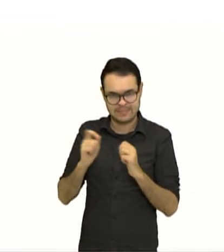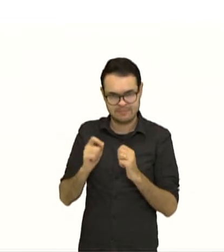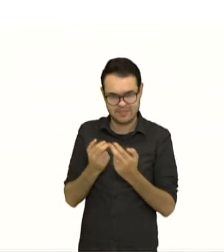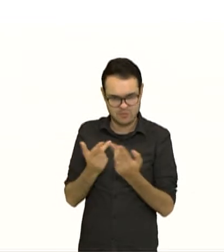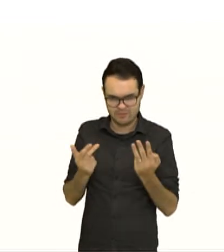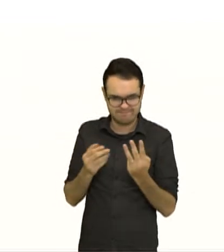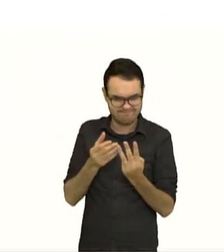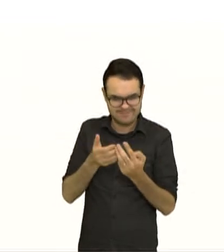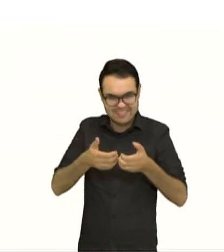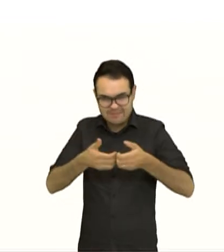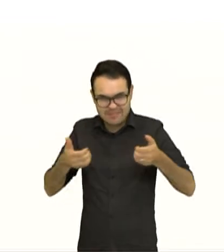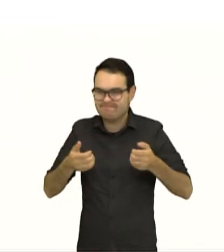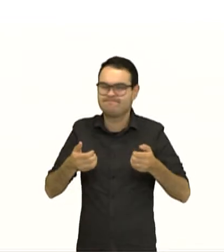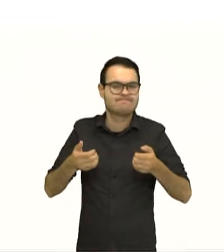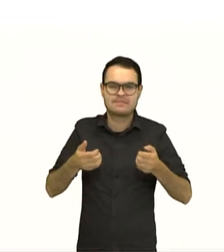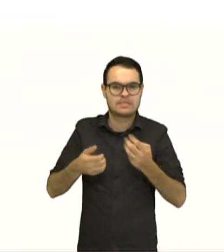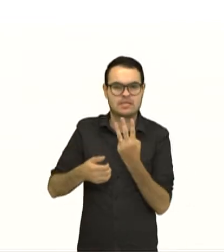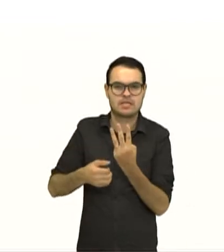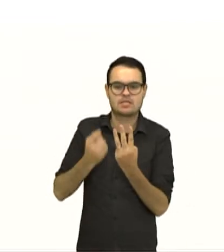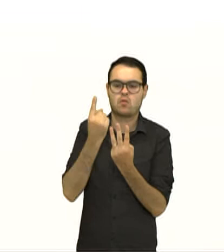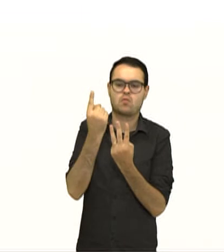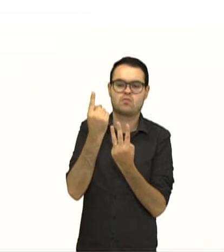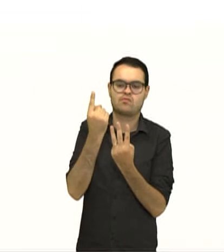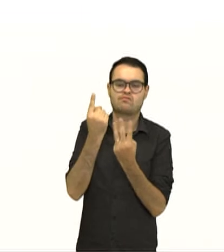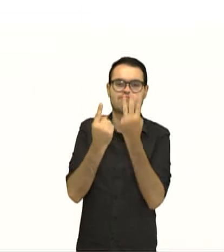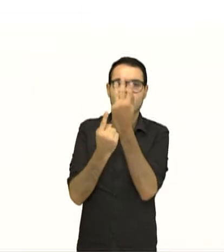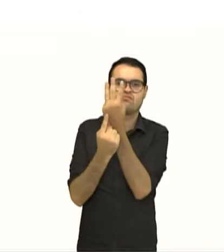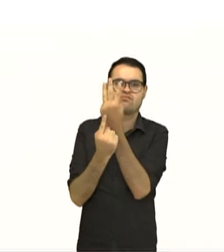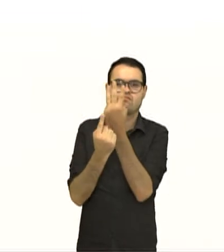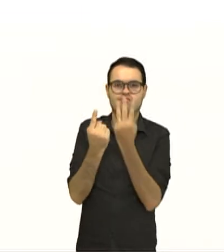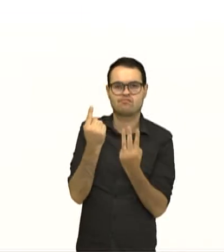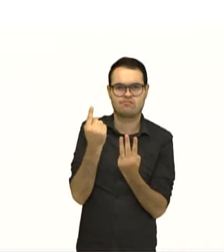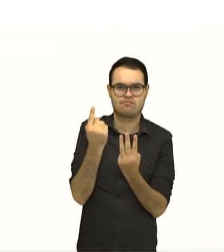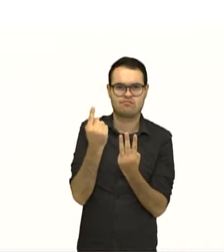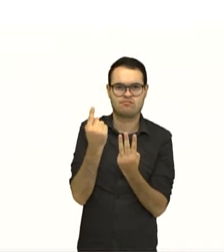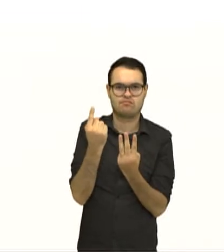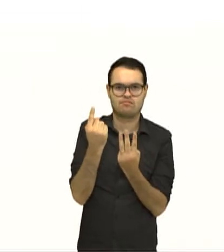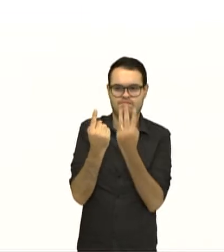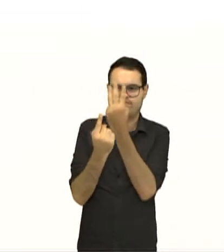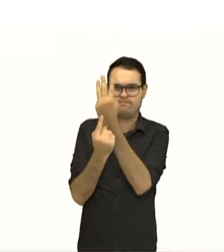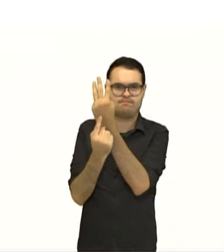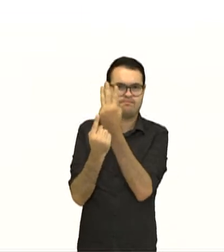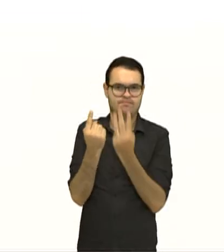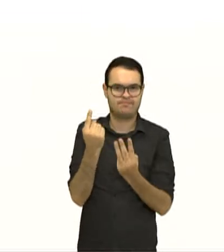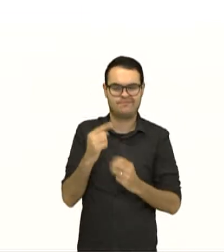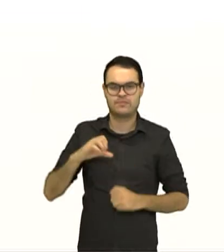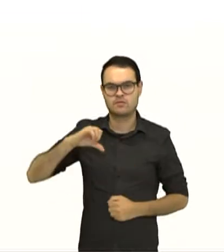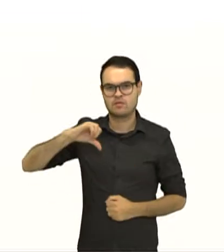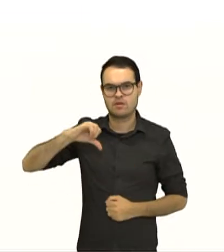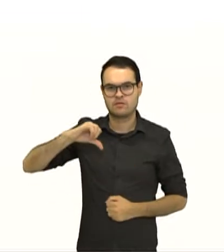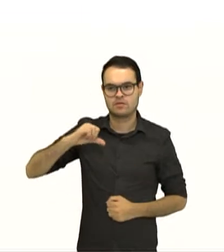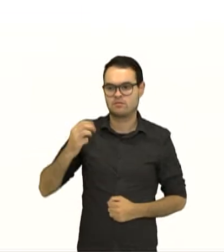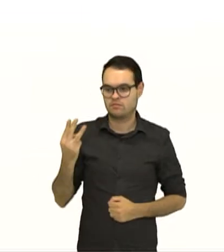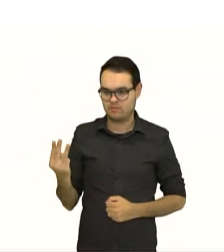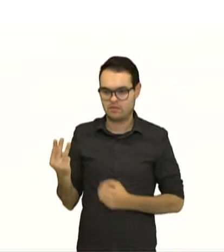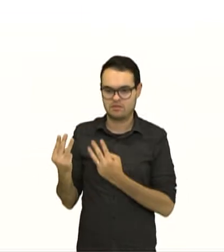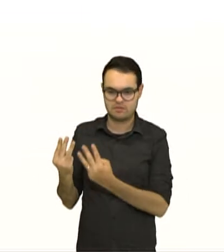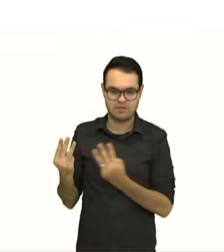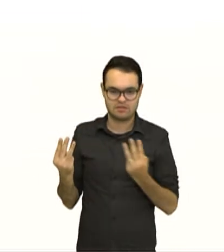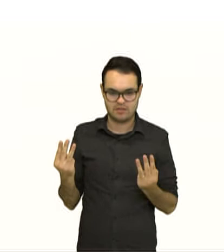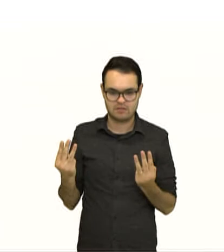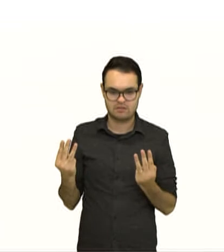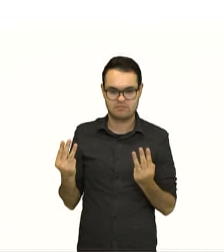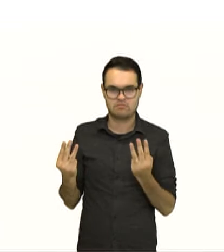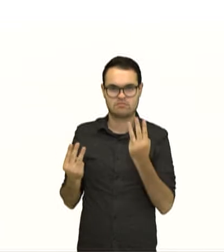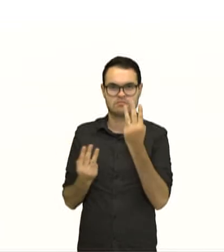3. Então, é como se fosse 3 elevado a 1, porque eu tenho um fator 3. 9, 3 vezes 3. Então, vai acontecer o